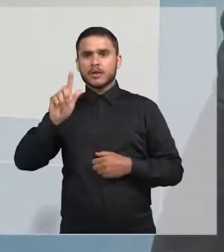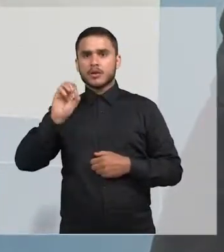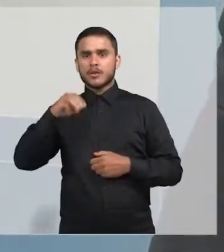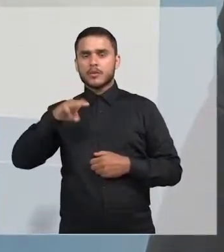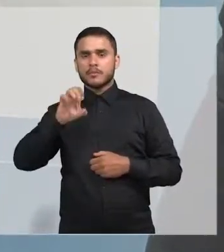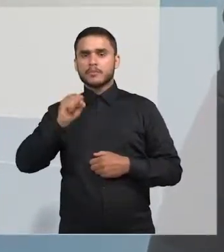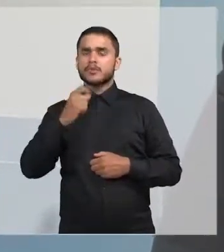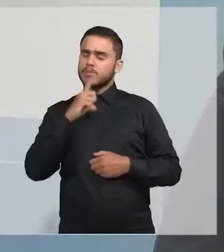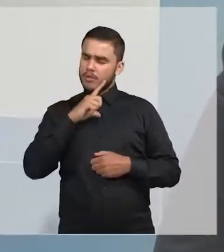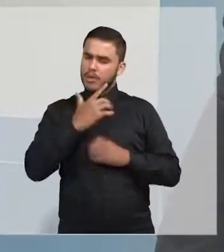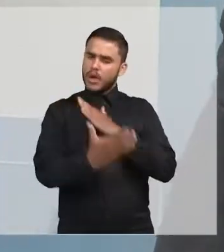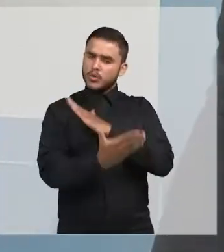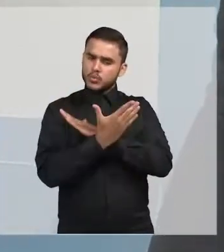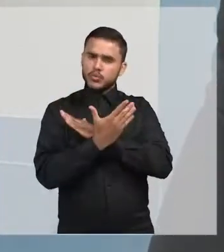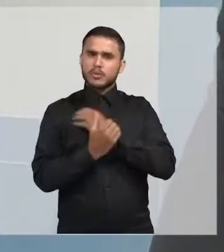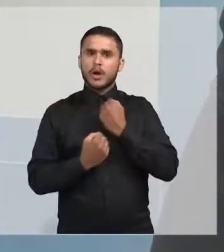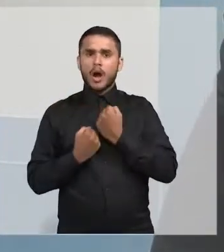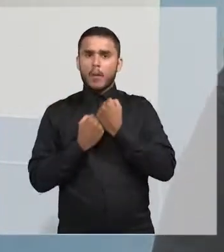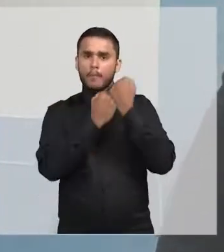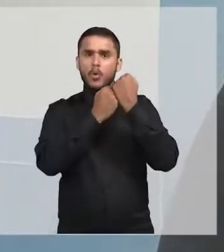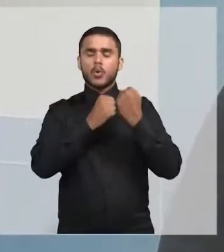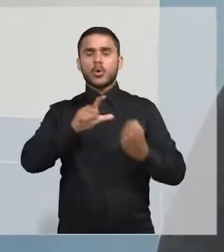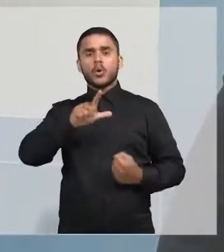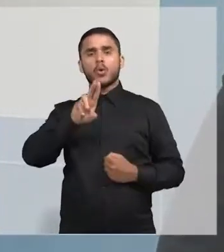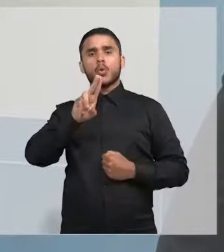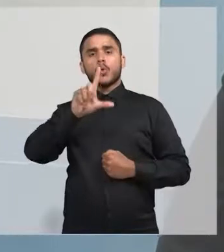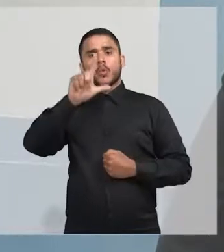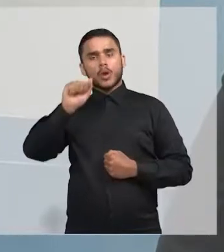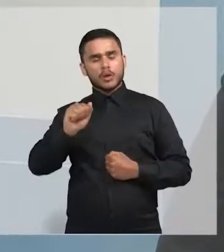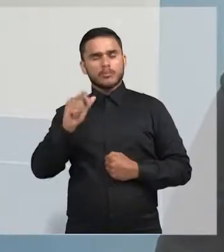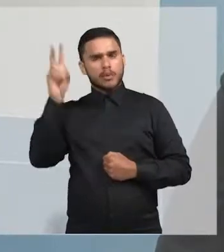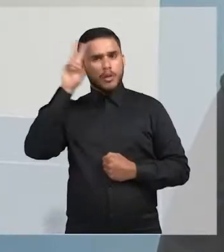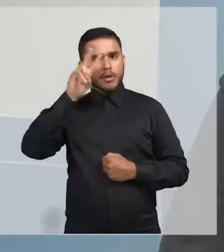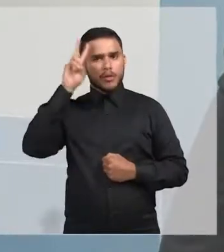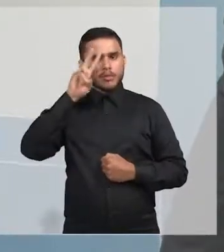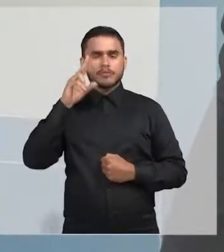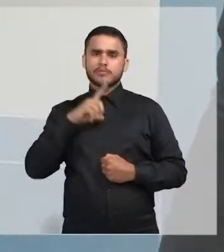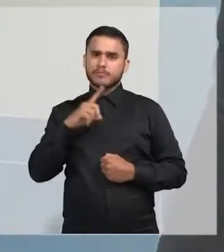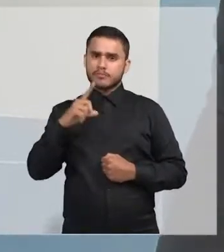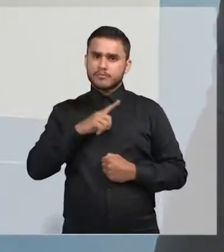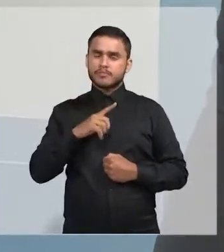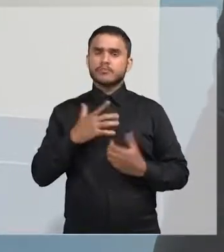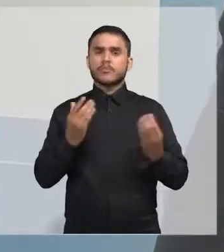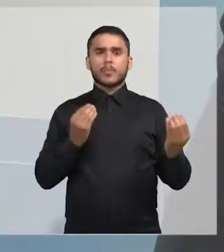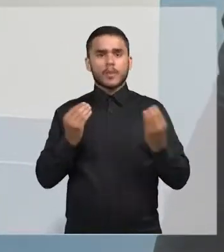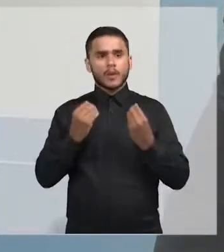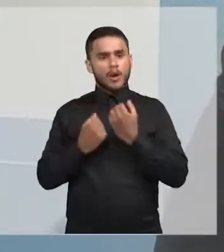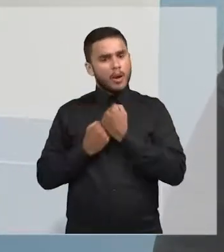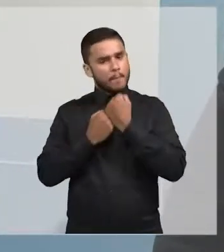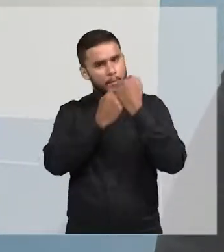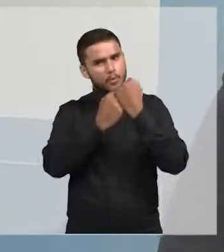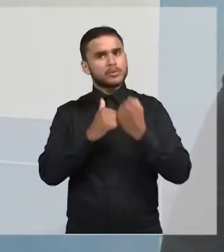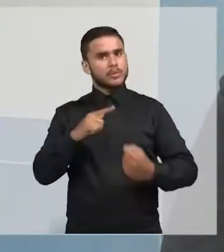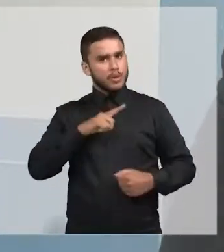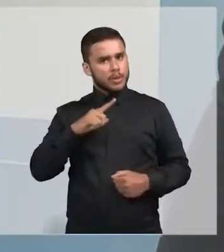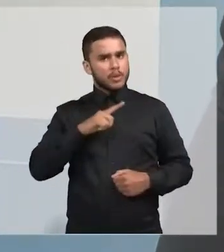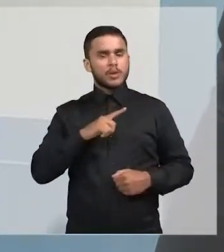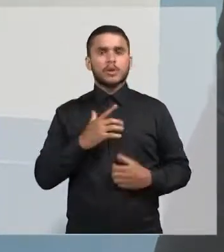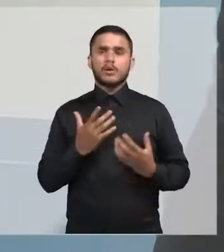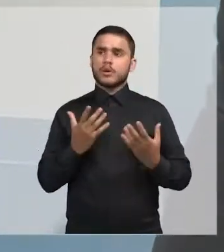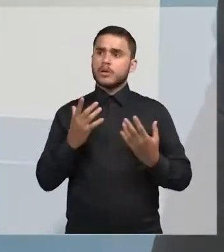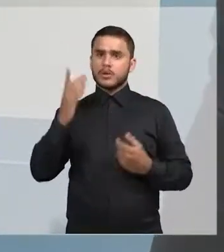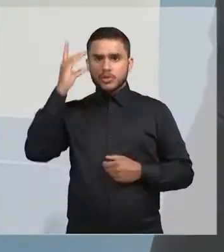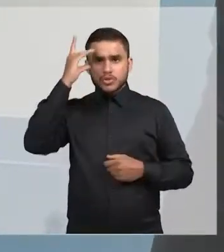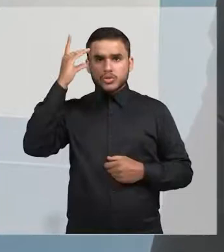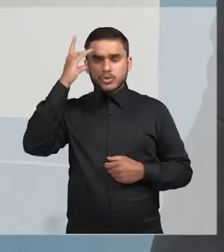benefício e interesse. O apoio do presidente Lula, naquela onda Lula, a segunda vez o apoio do presidente Lula de novo, o apoio da Dilma, só